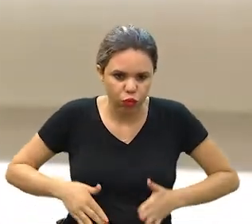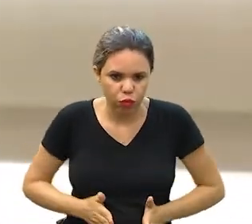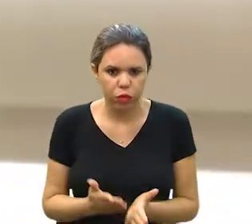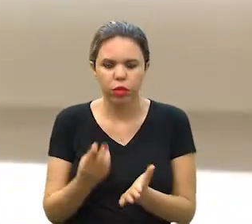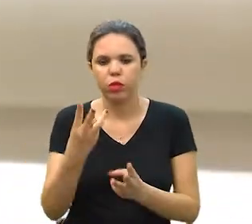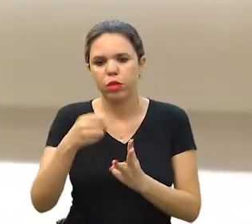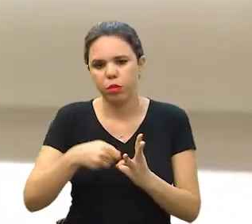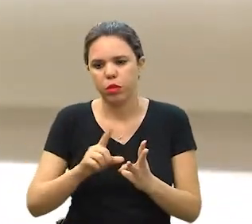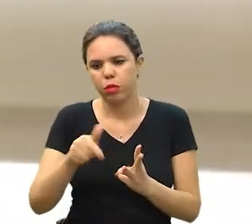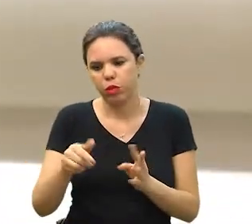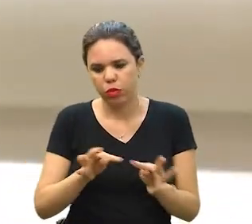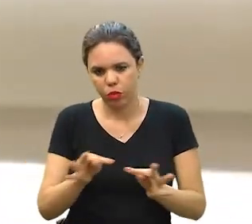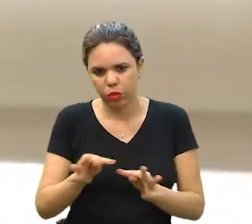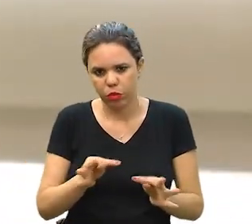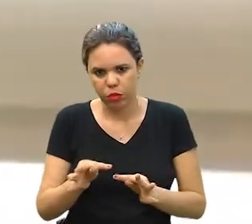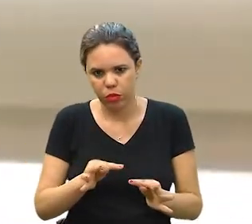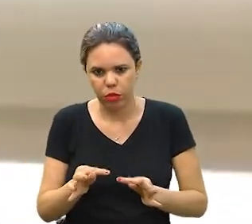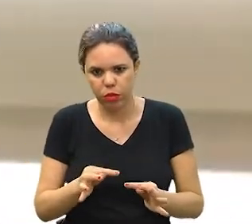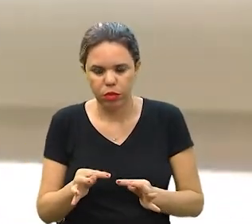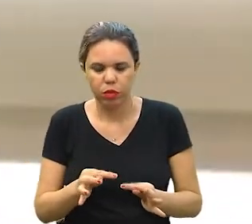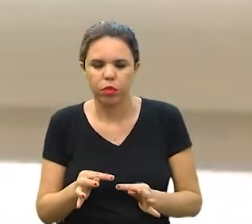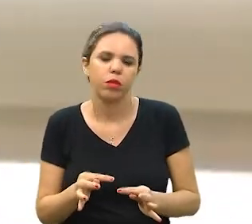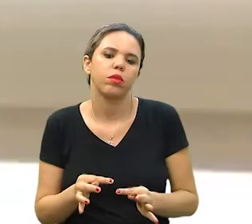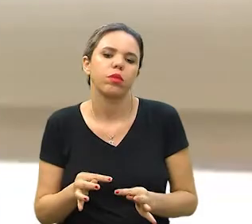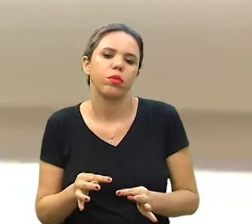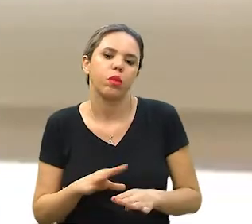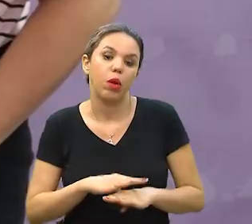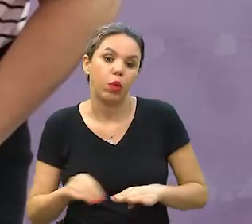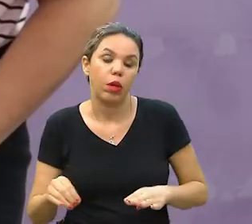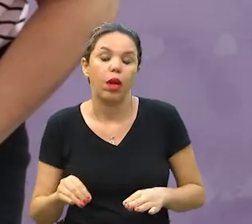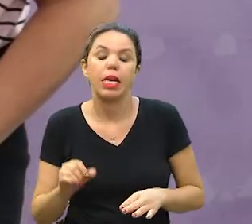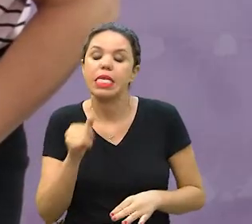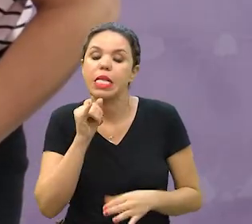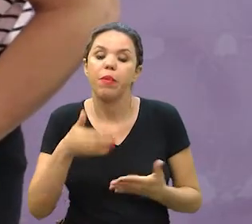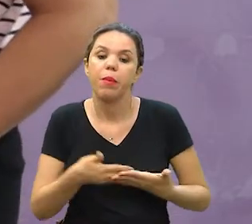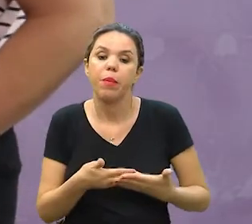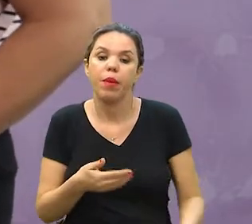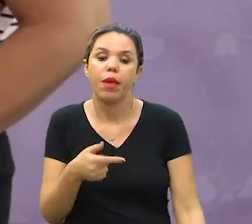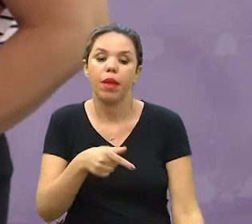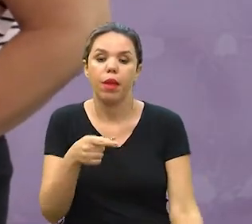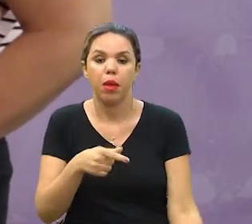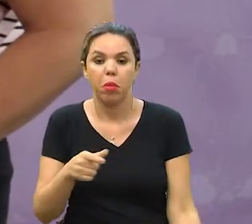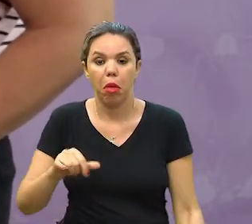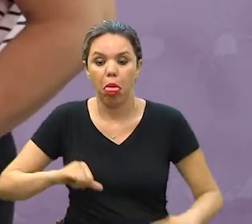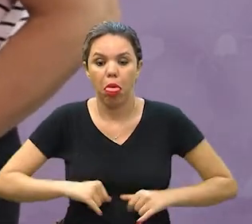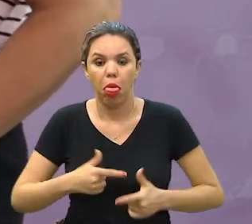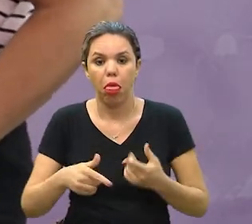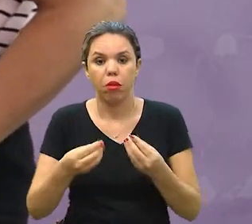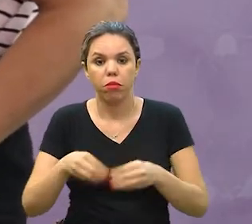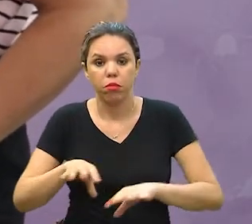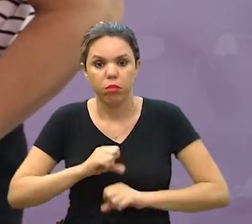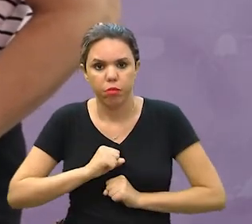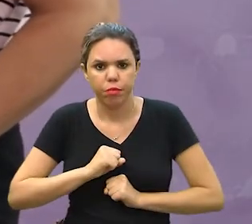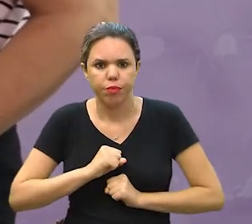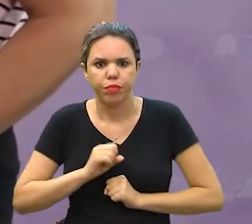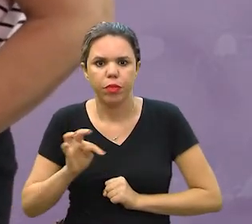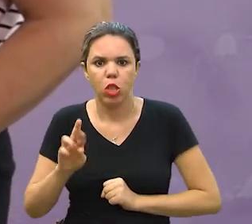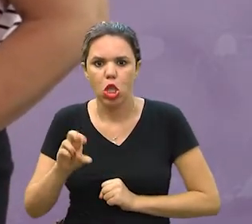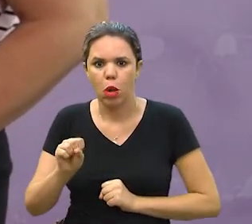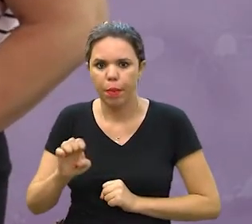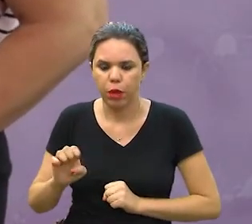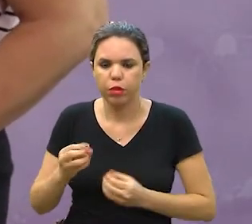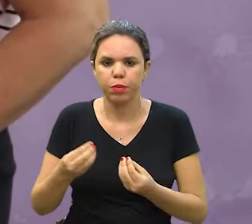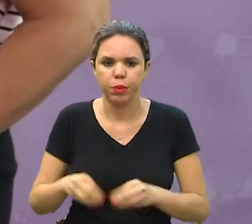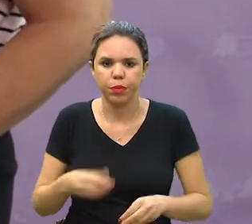pelo menos 3 meses de tratamento para essa trombose. O bebê pode sofrer consequências aí dessa